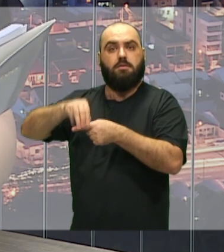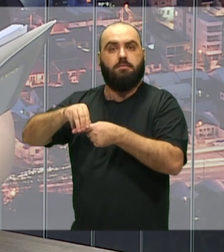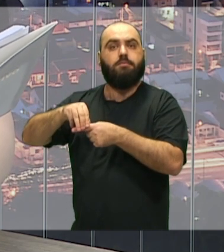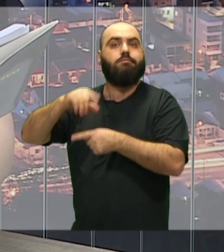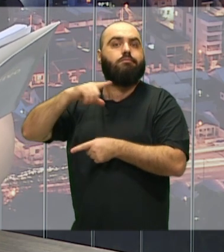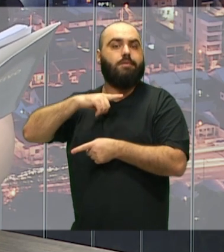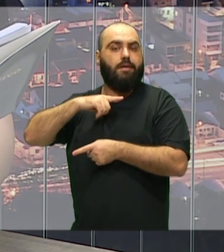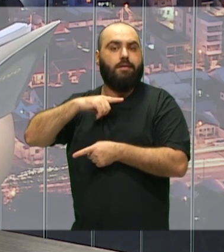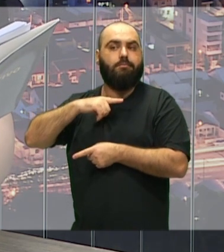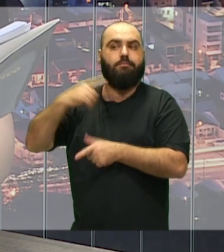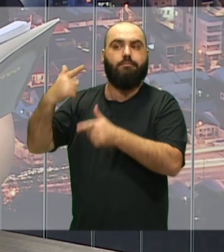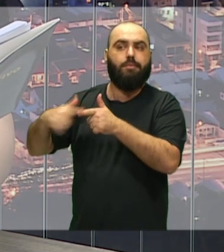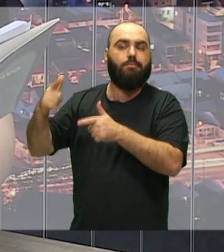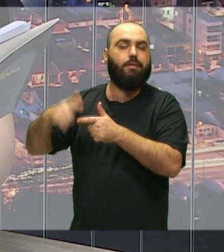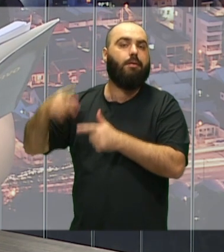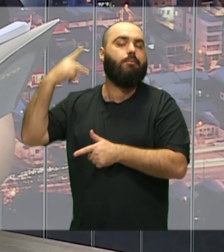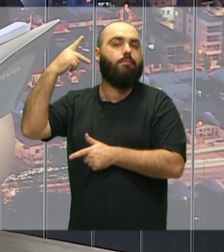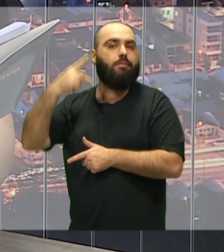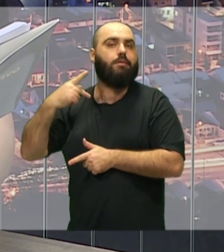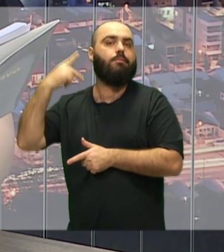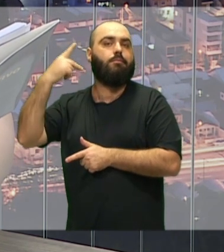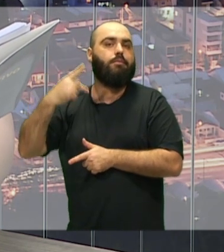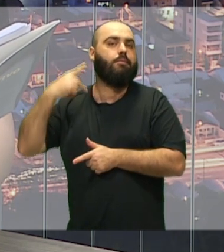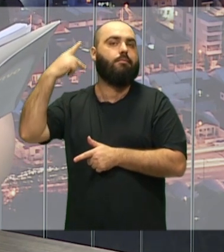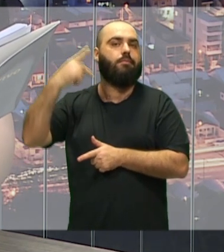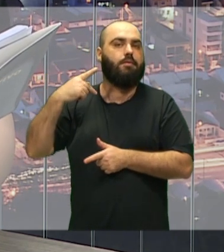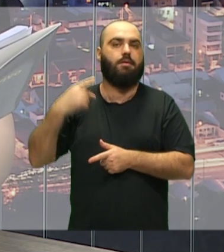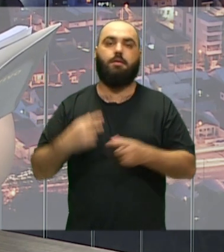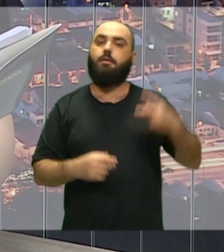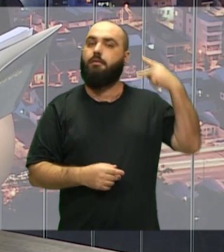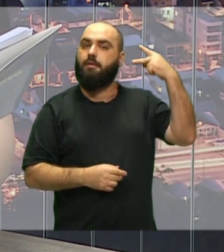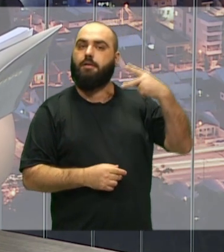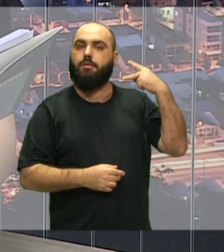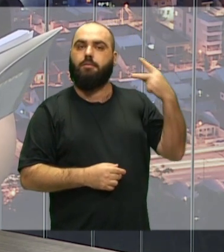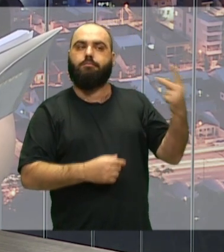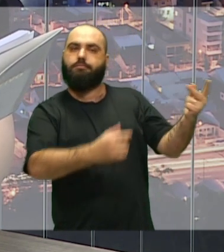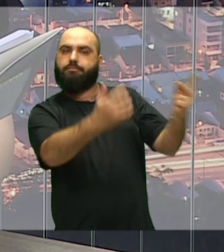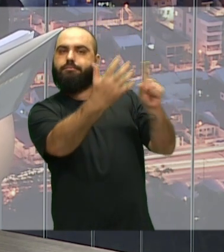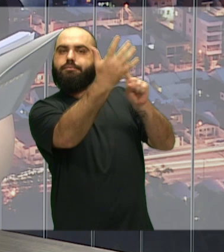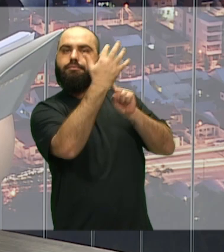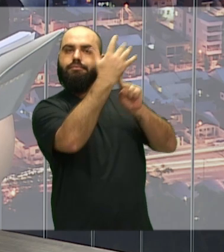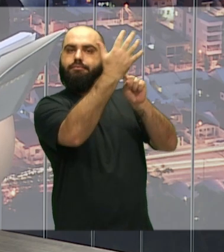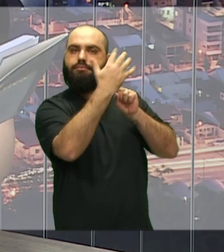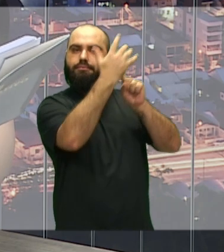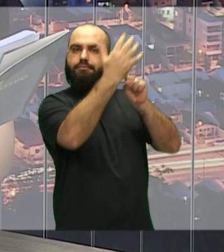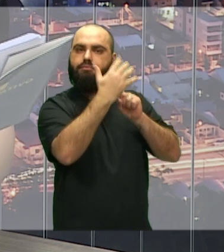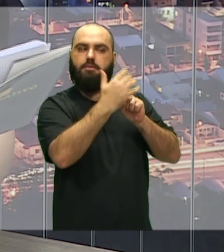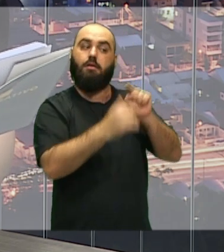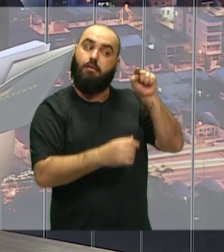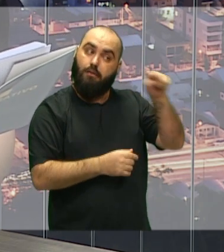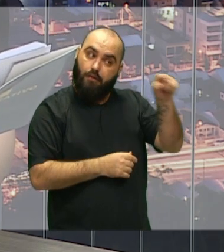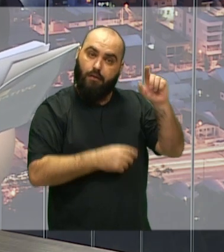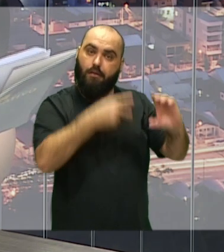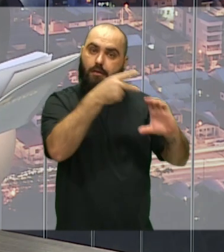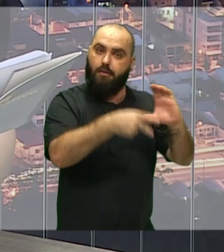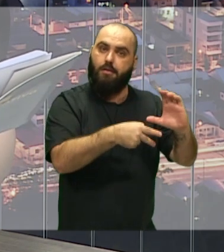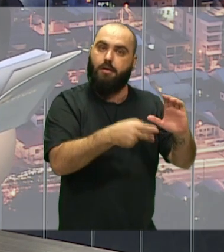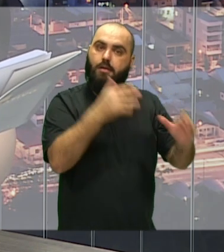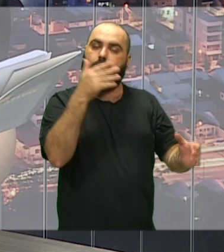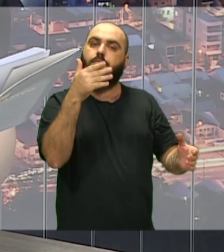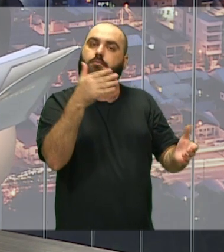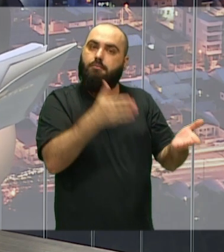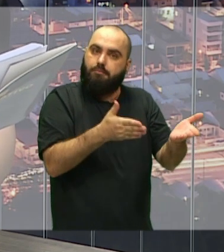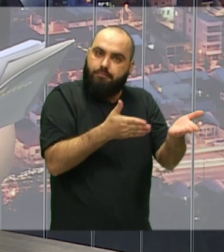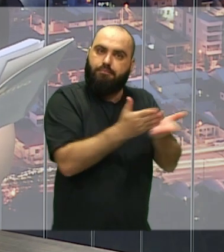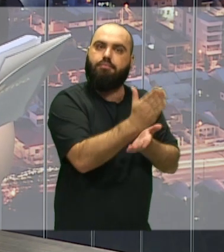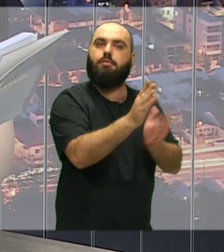tendo desgastes políticos com a maioria dos vereadores da Câmara Municipal local para aprovação das inúmeras matérias de sua